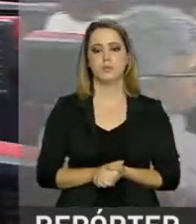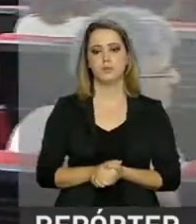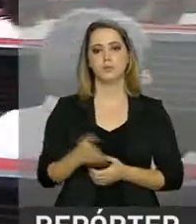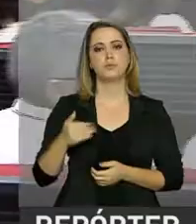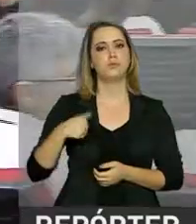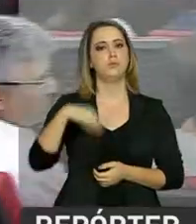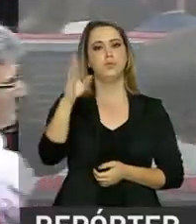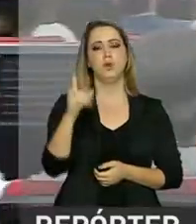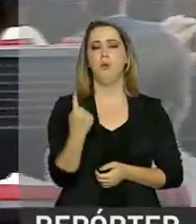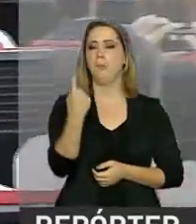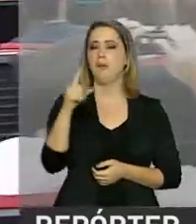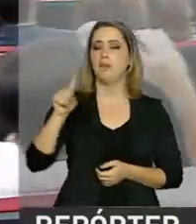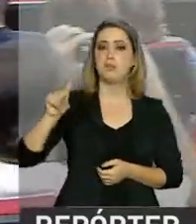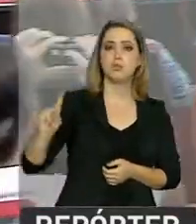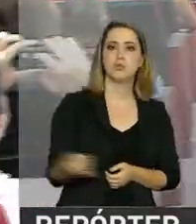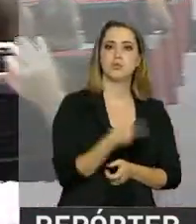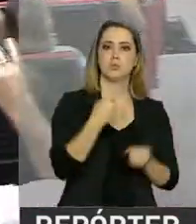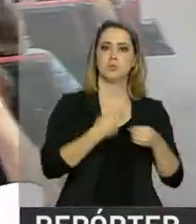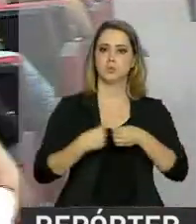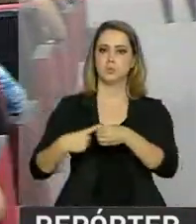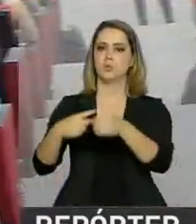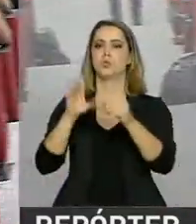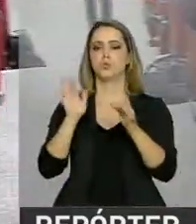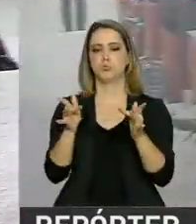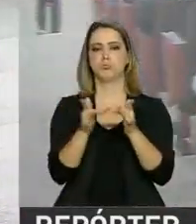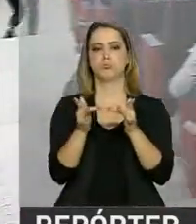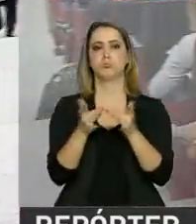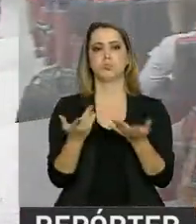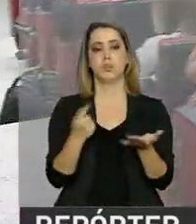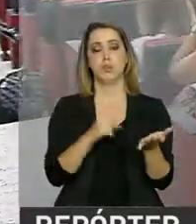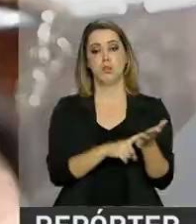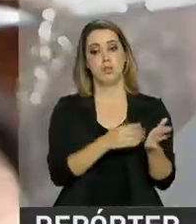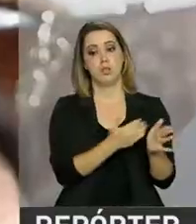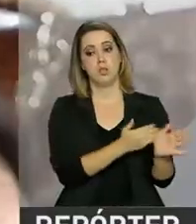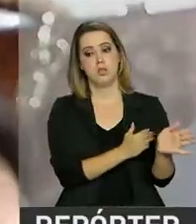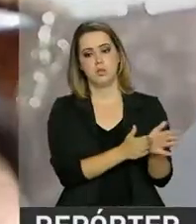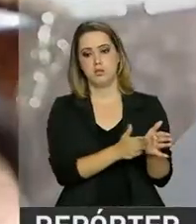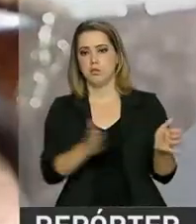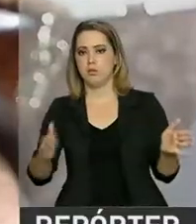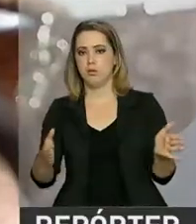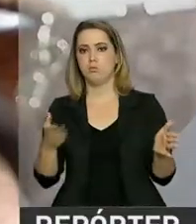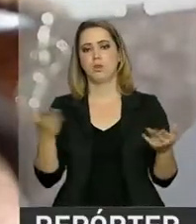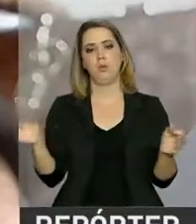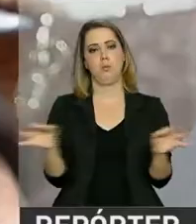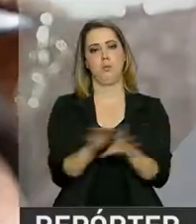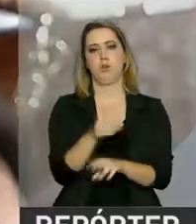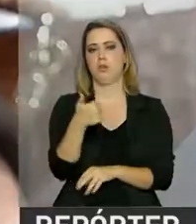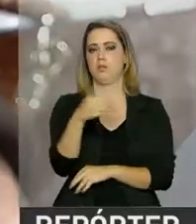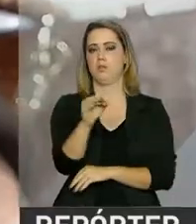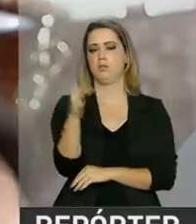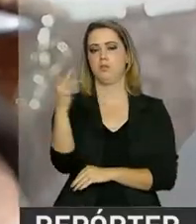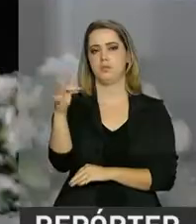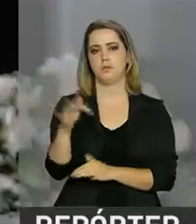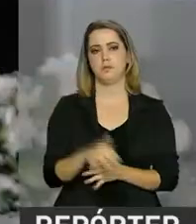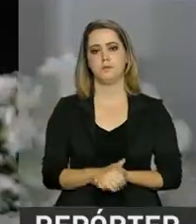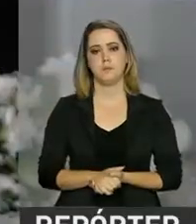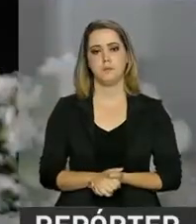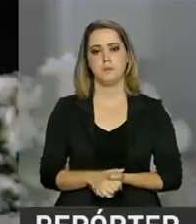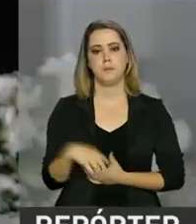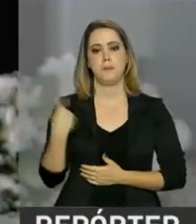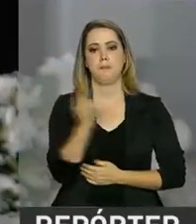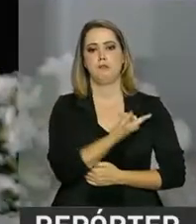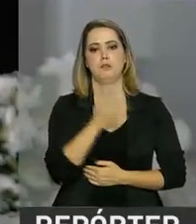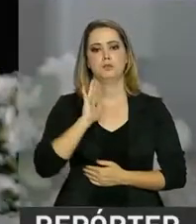1.000 municípios já aderiram ao programa e o prazo para participar termina em 10 de fevereiro. Nós